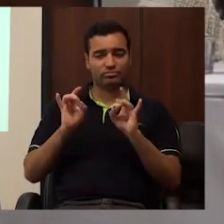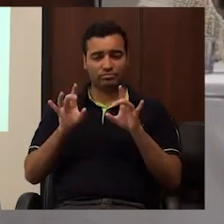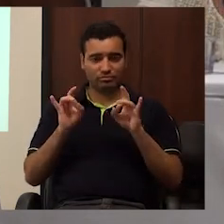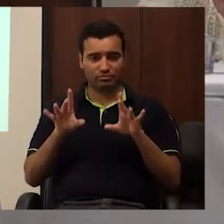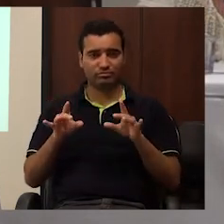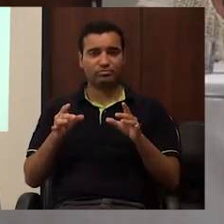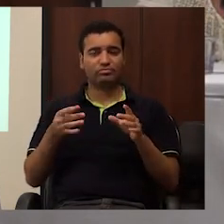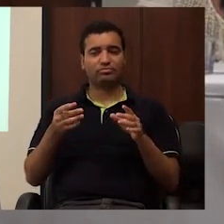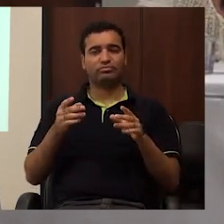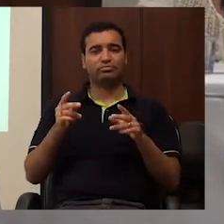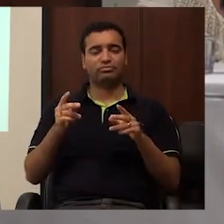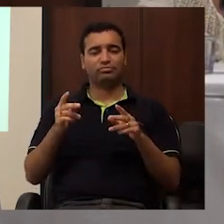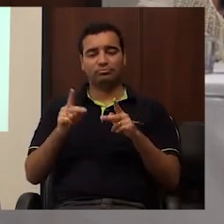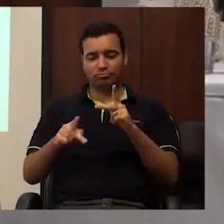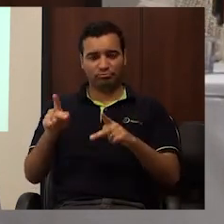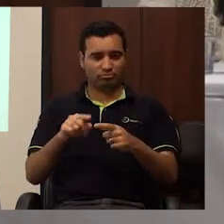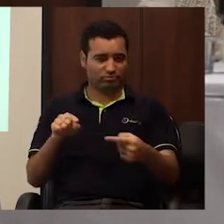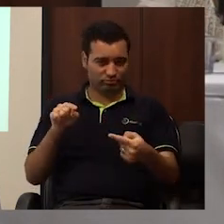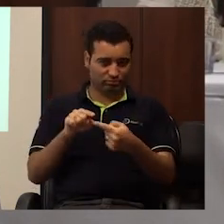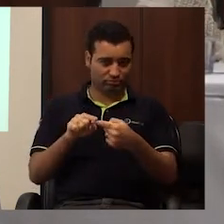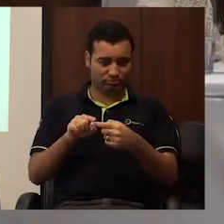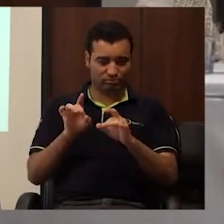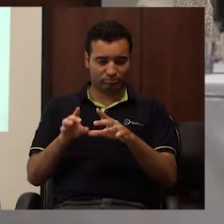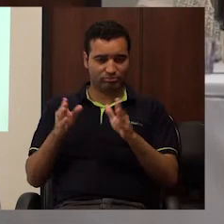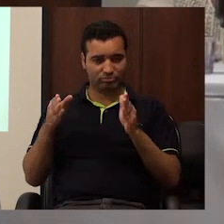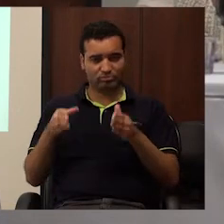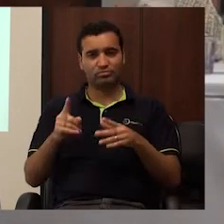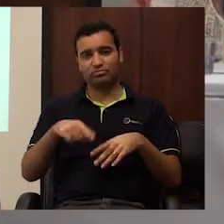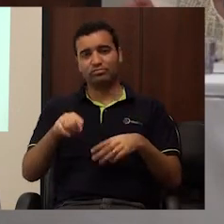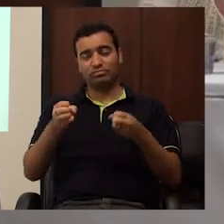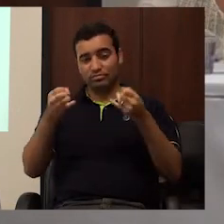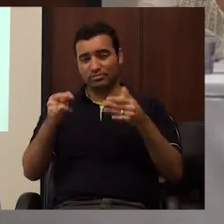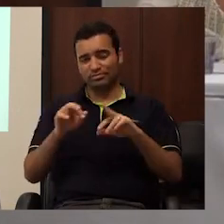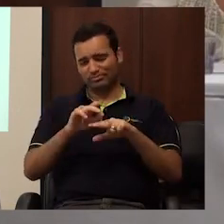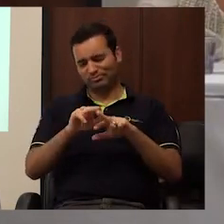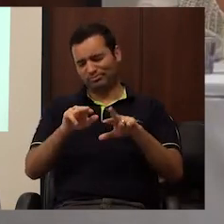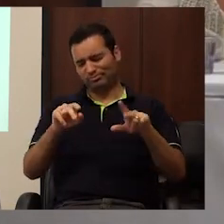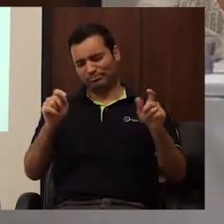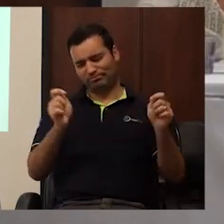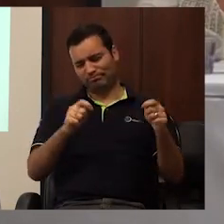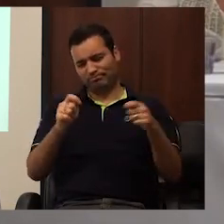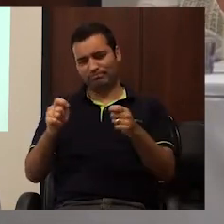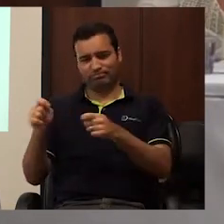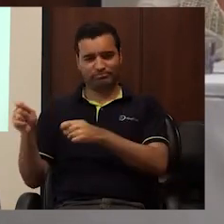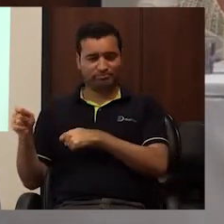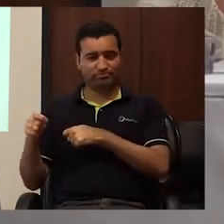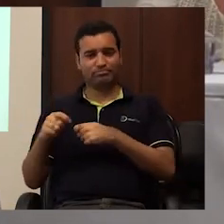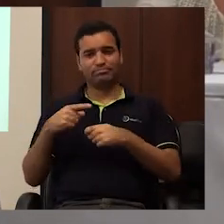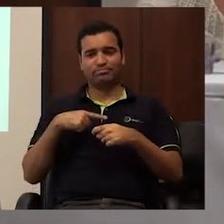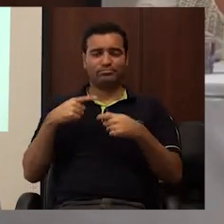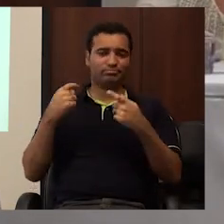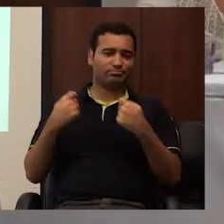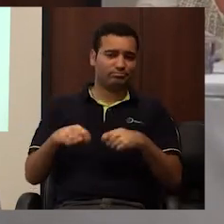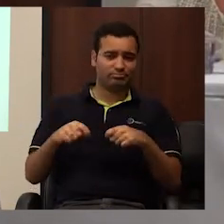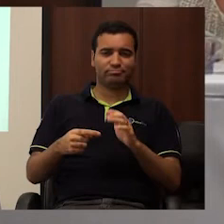desse público-alvo da educação especial, estamos falando em tantas possibilidades de